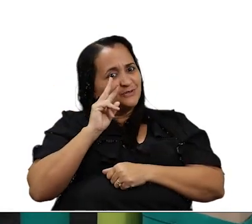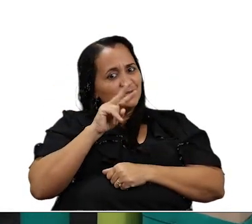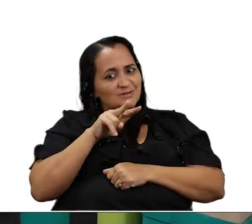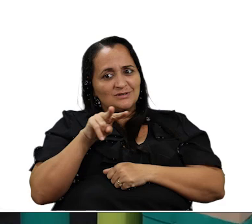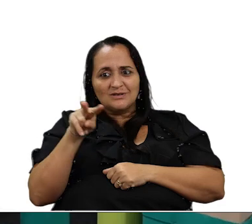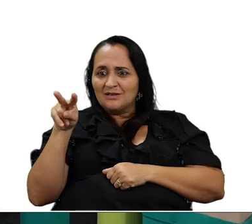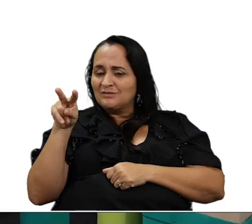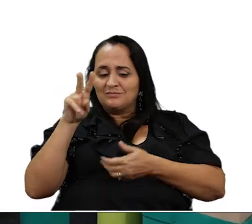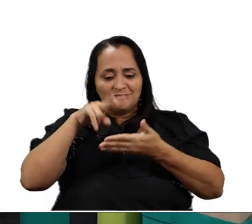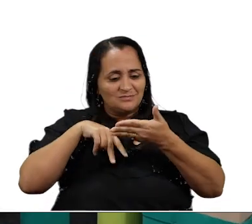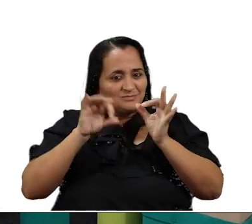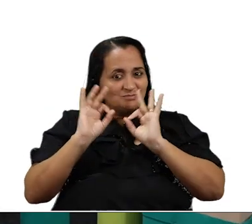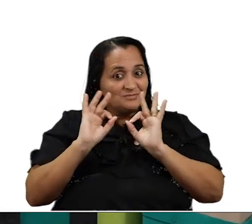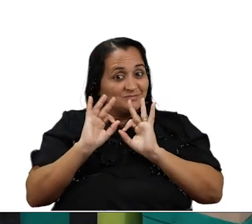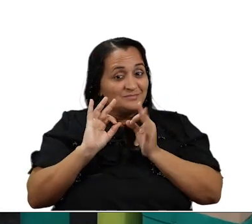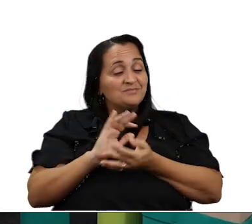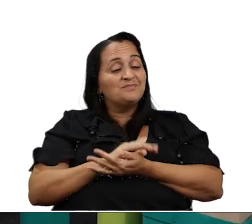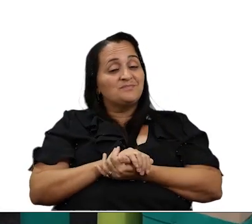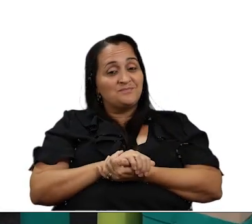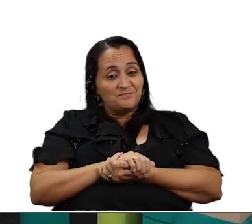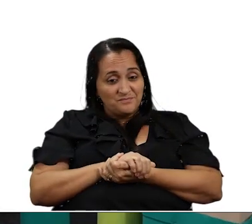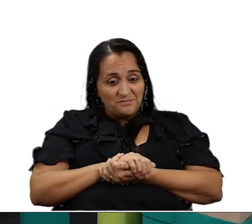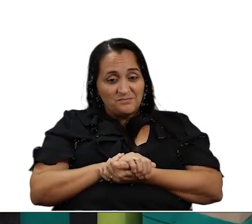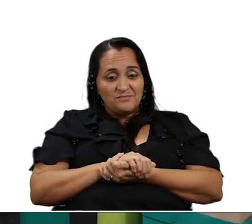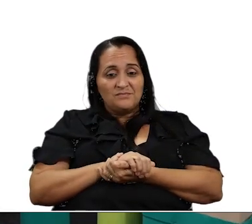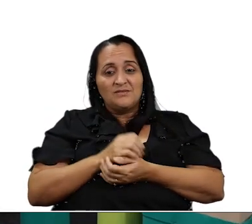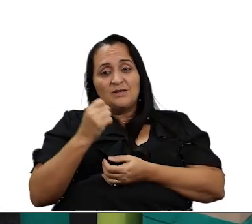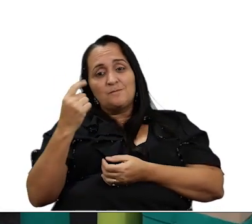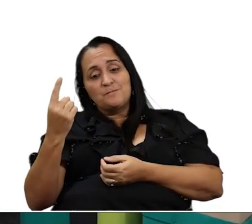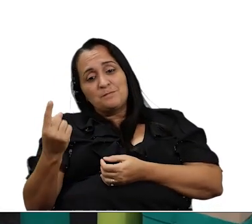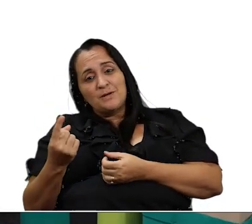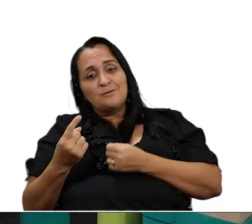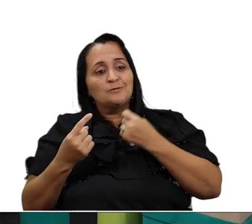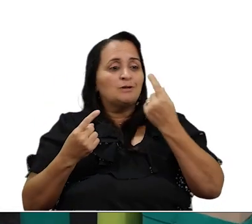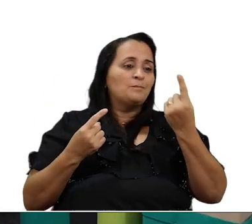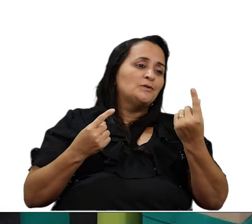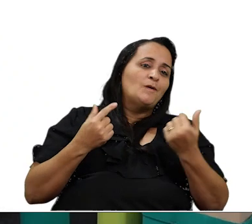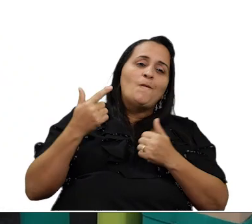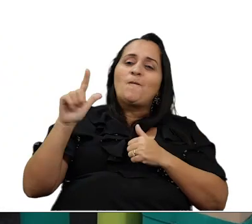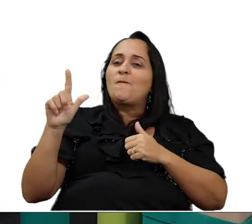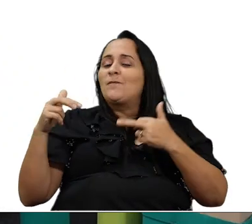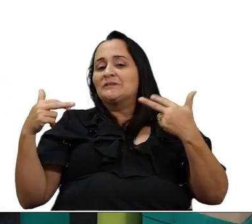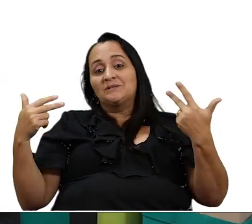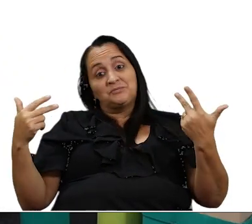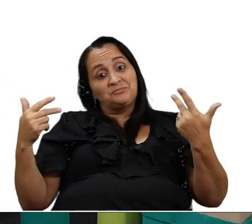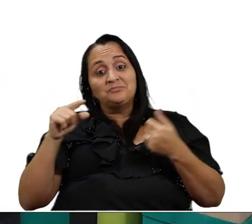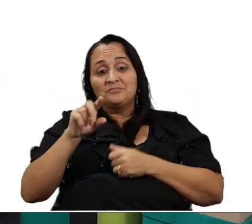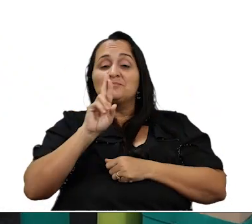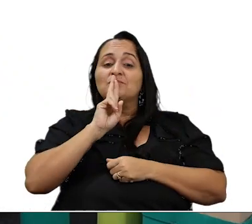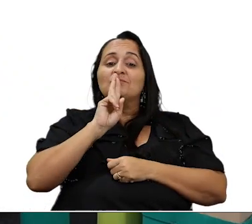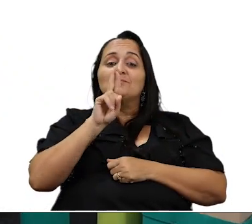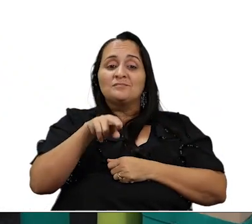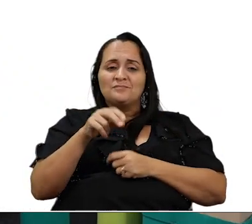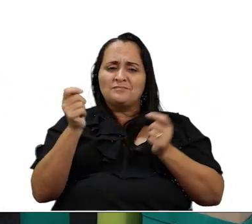você pegar uma prova, às vezes tem uma pergunta ou outra que você pode responder sem nem ler